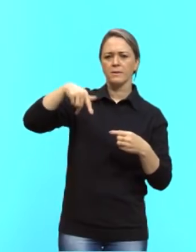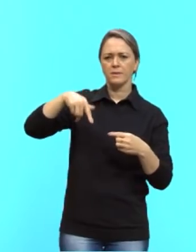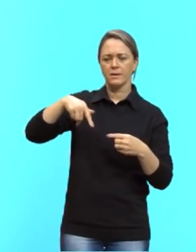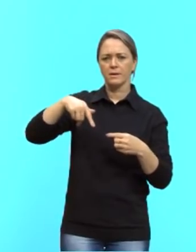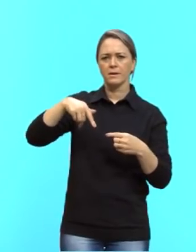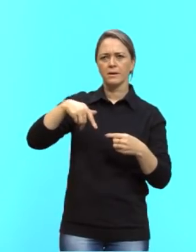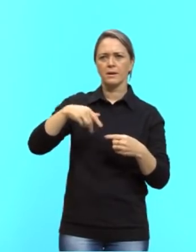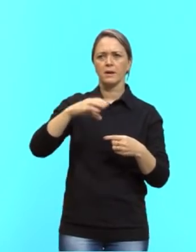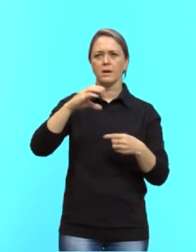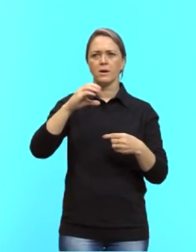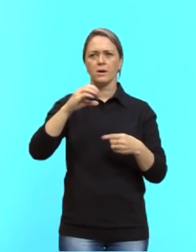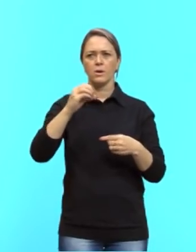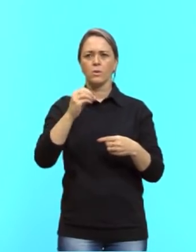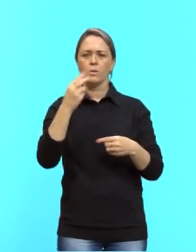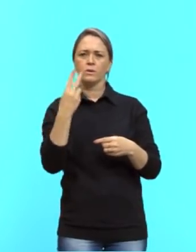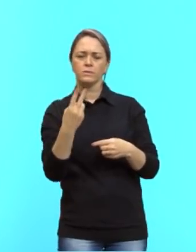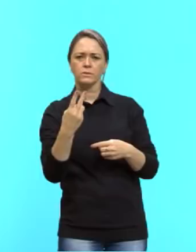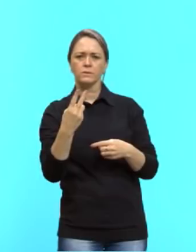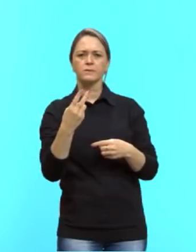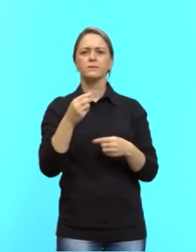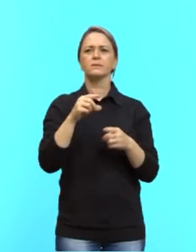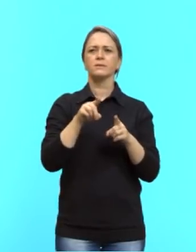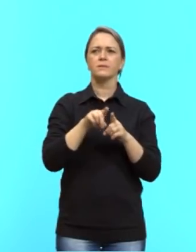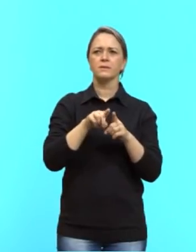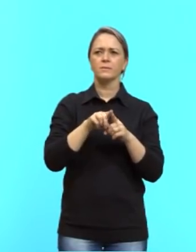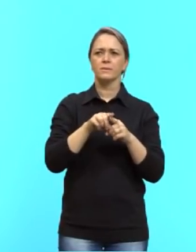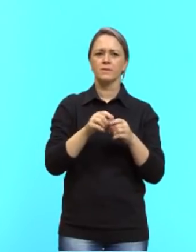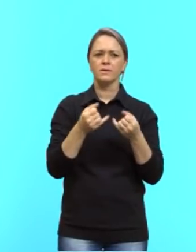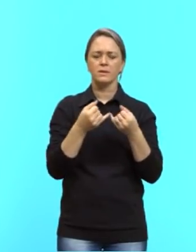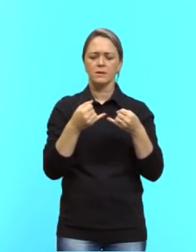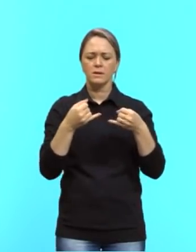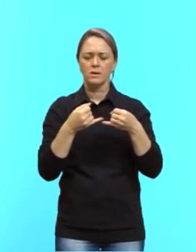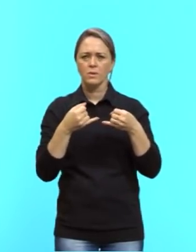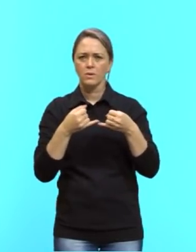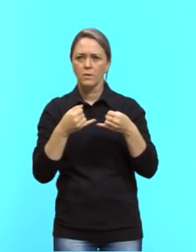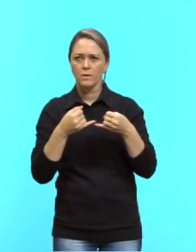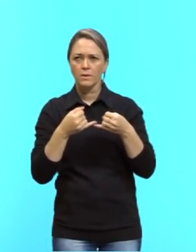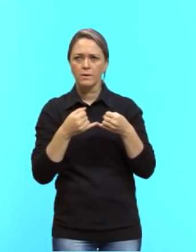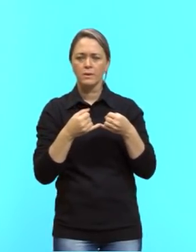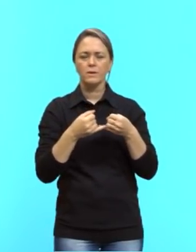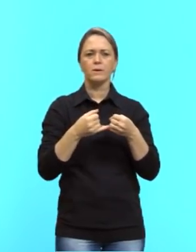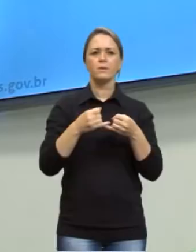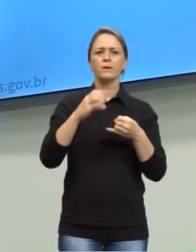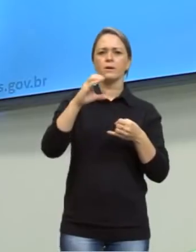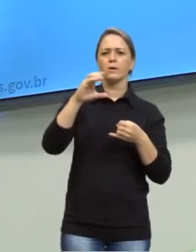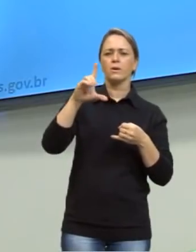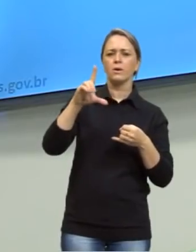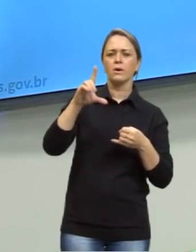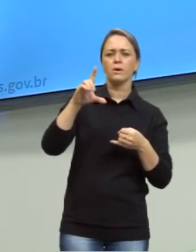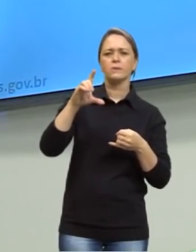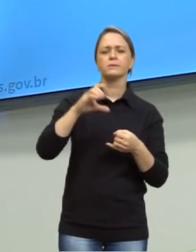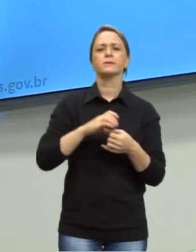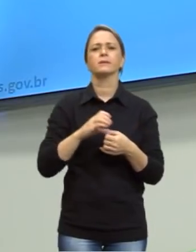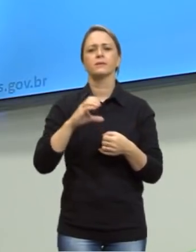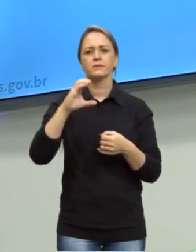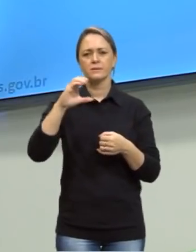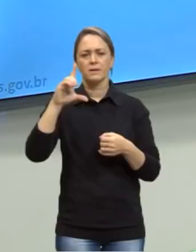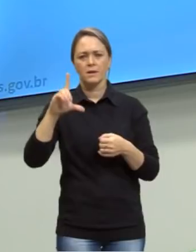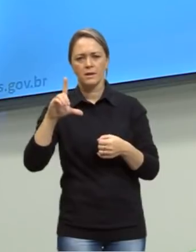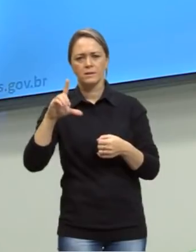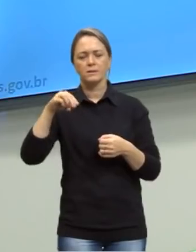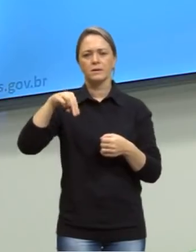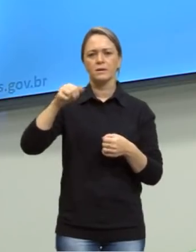covalente o gás oxigênio e a ligação iônica que é o cloreto de sódio o que que acontece